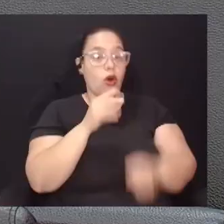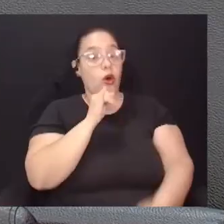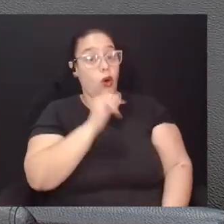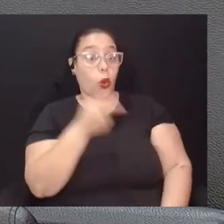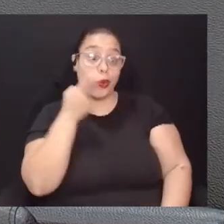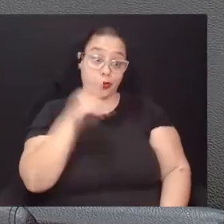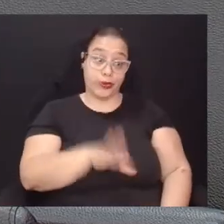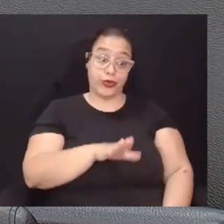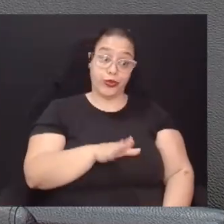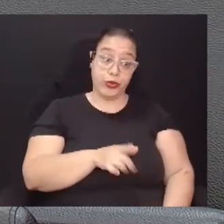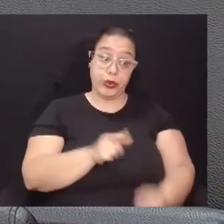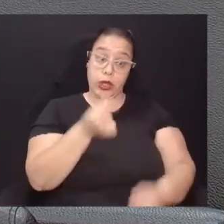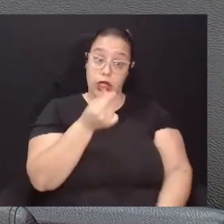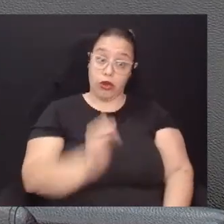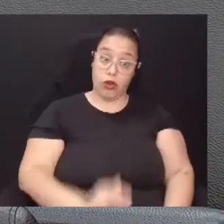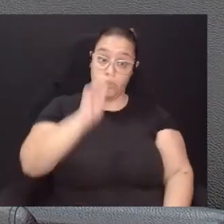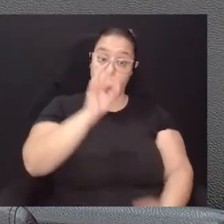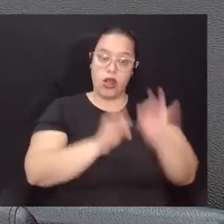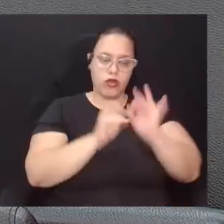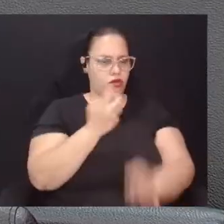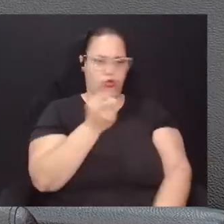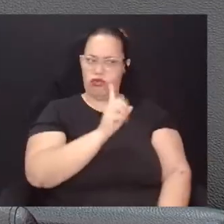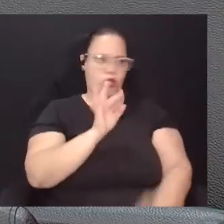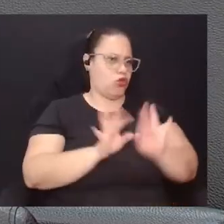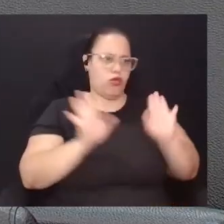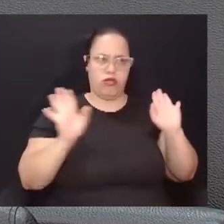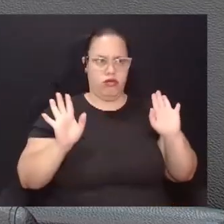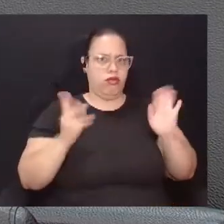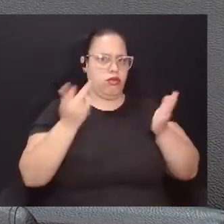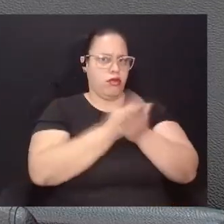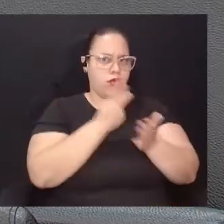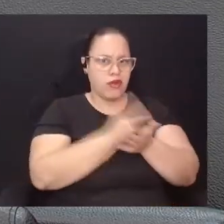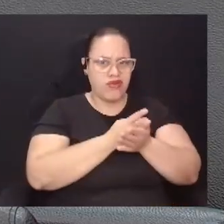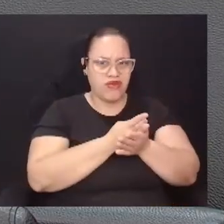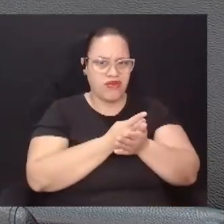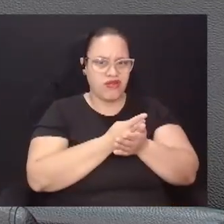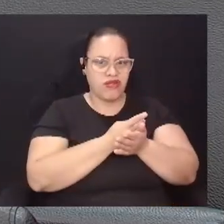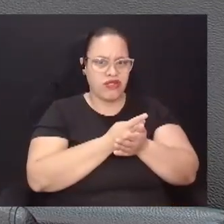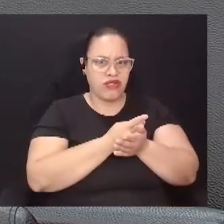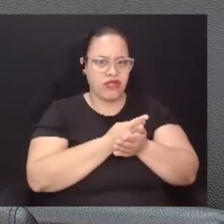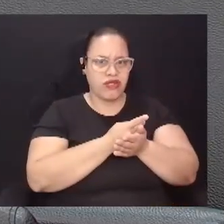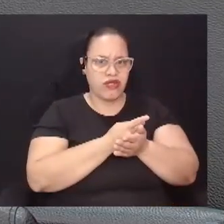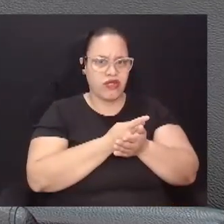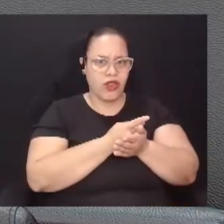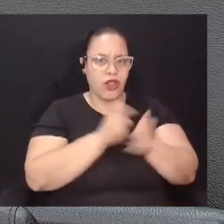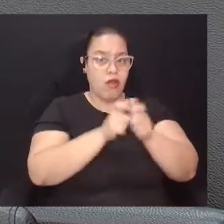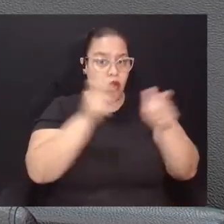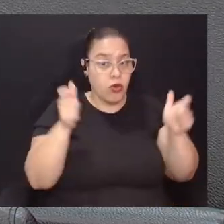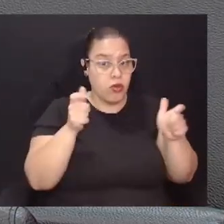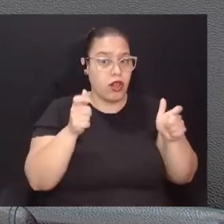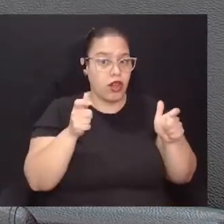poder dizer assim, olha, esse aumento de passagem é justo ou não é justo. Né, a prefeitura alega que teve um aumento do diesel,